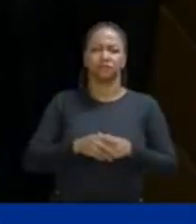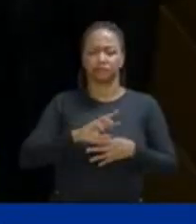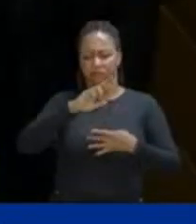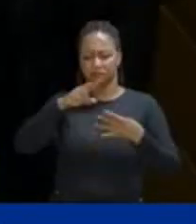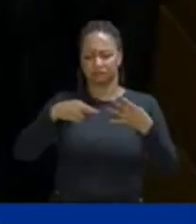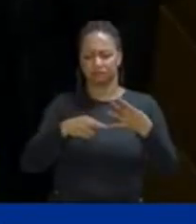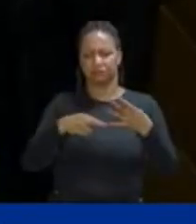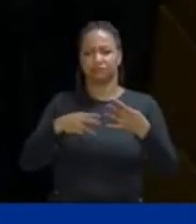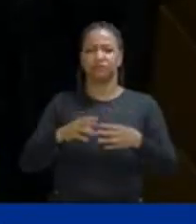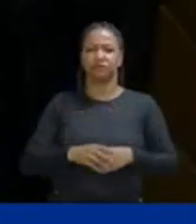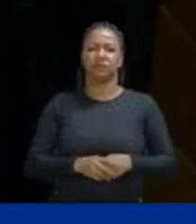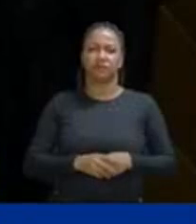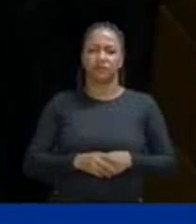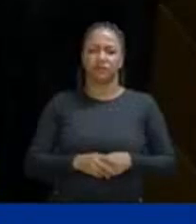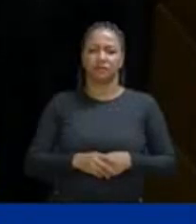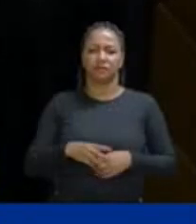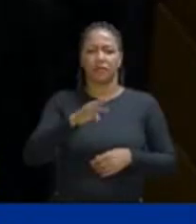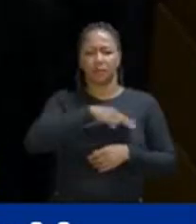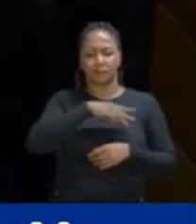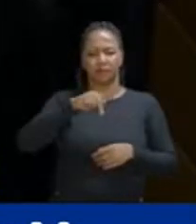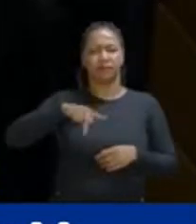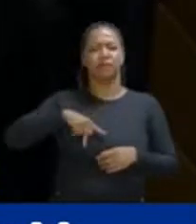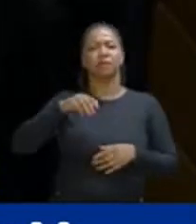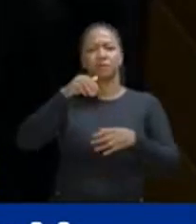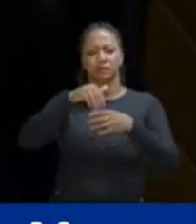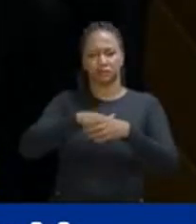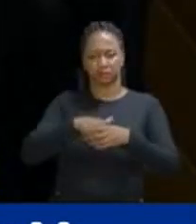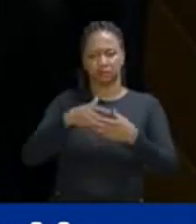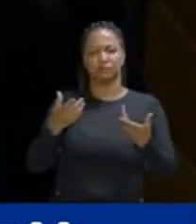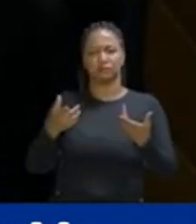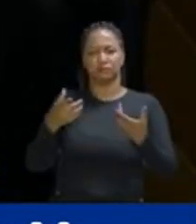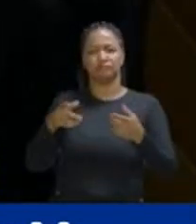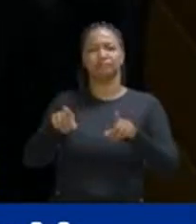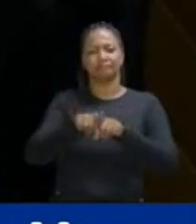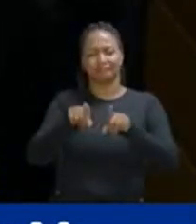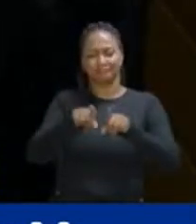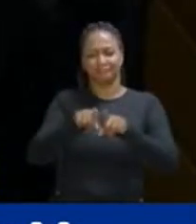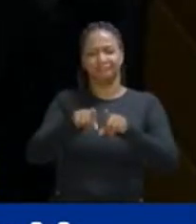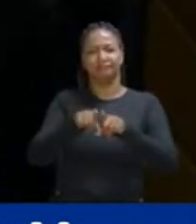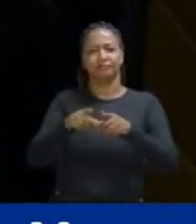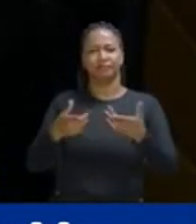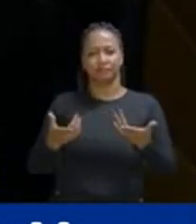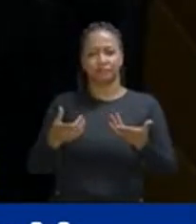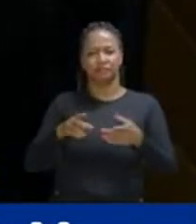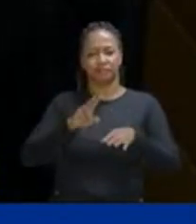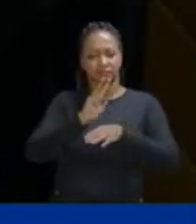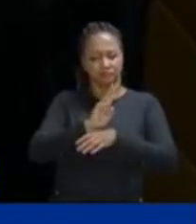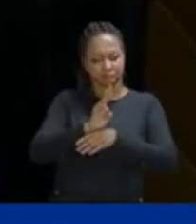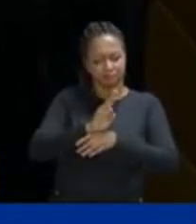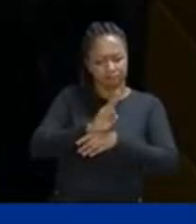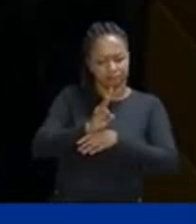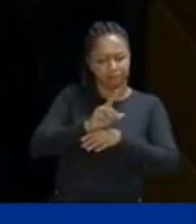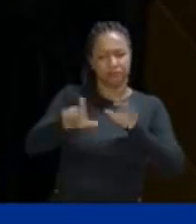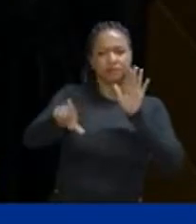recursal. O Ministério Público Eleitoral, com assento nesta Corte, sob a condição de fiscal da